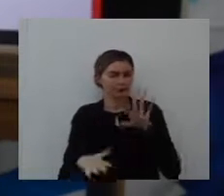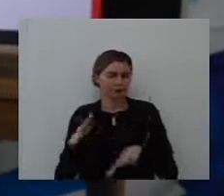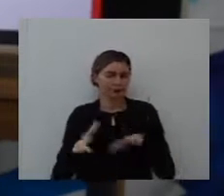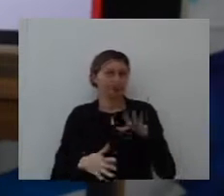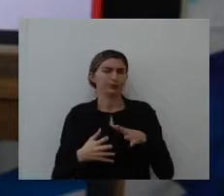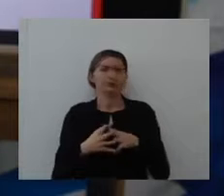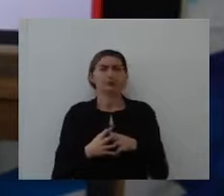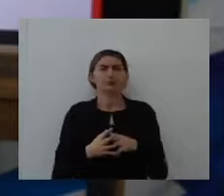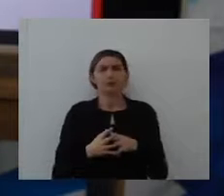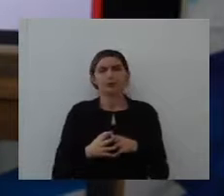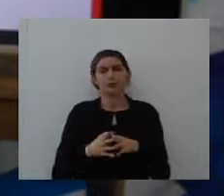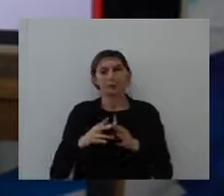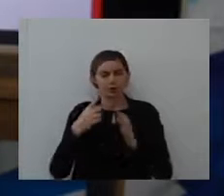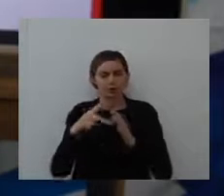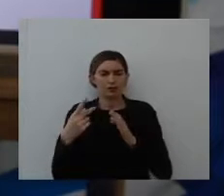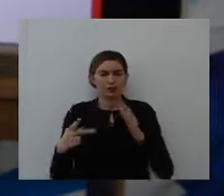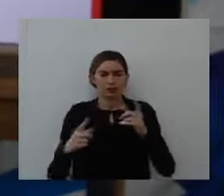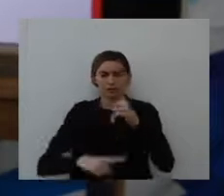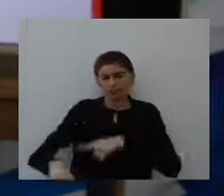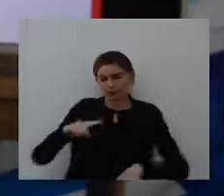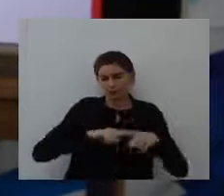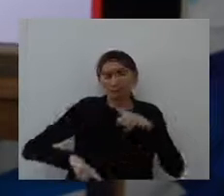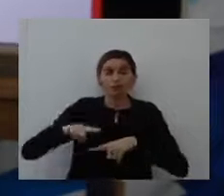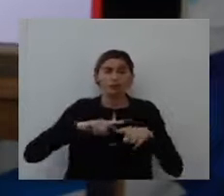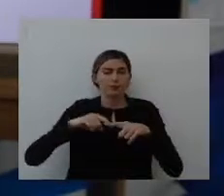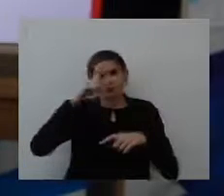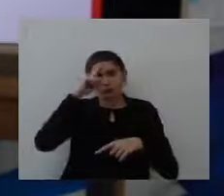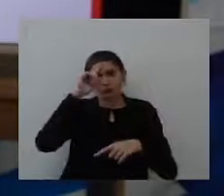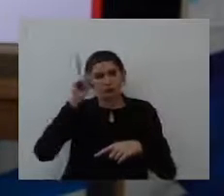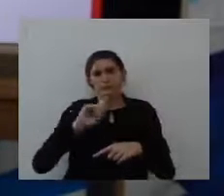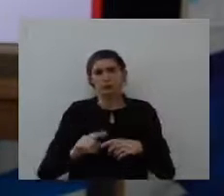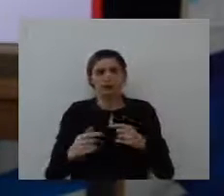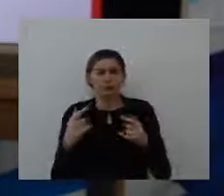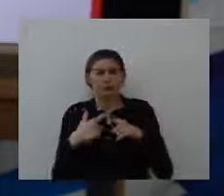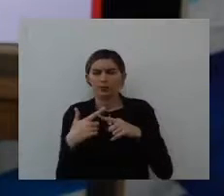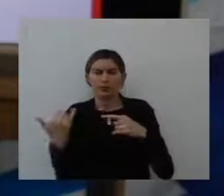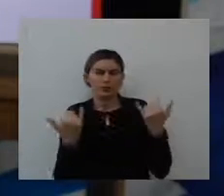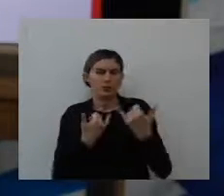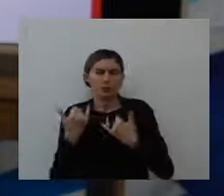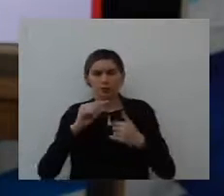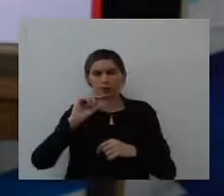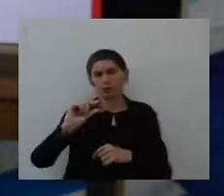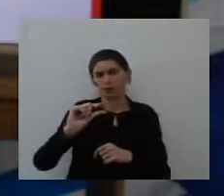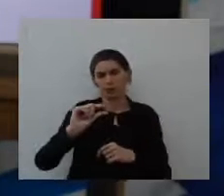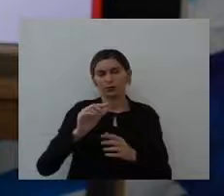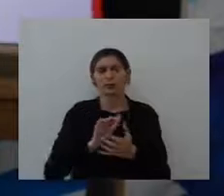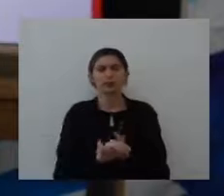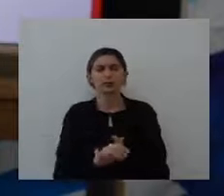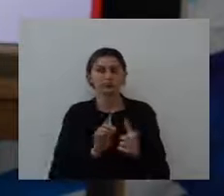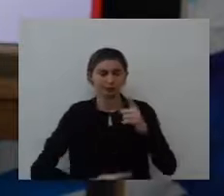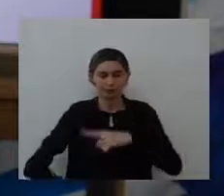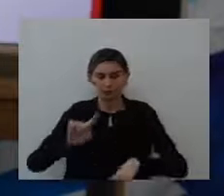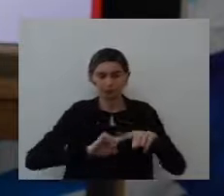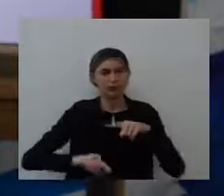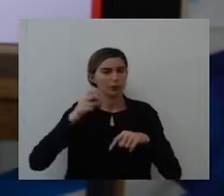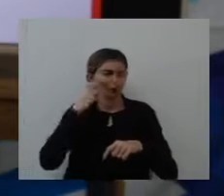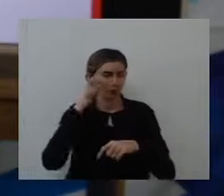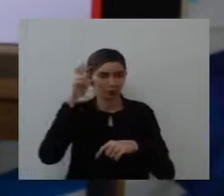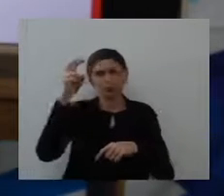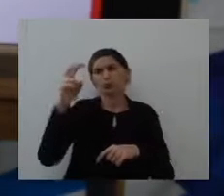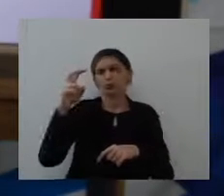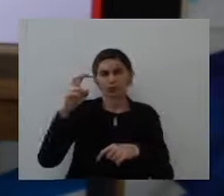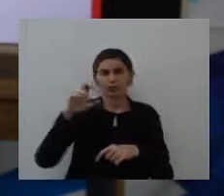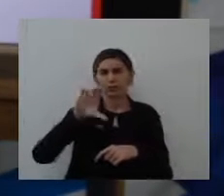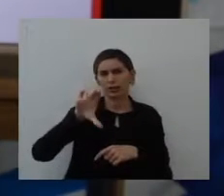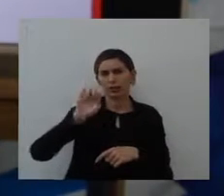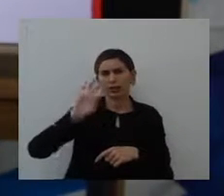Possivelmente, esse controle se deu, ninguém sabe ao certo, porque as informações são muito poucas. Esse domínio da cultura creto-micênica